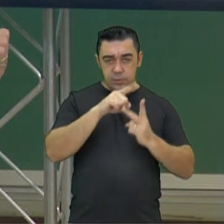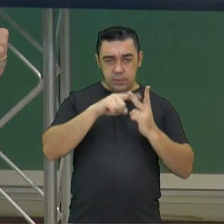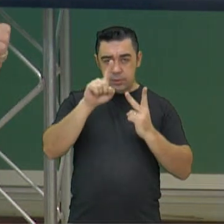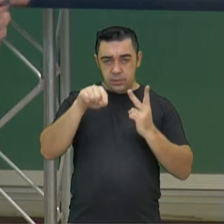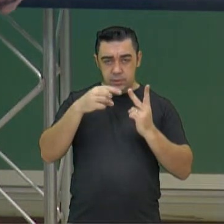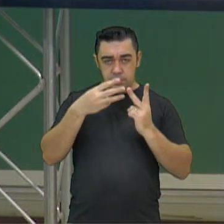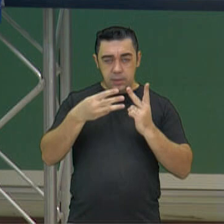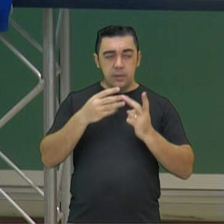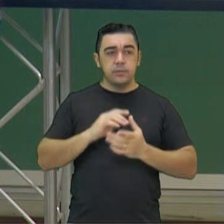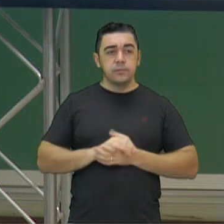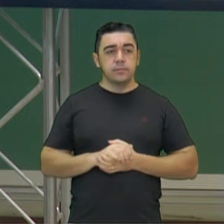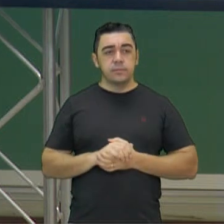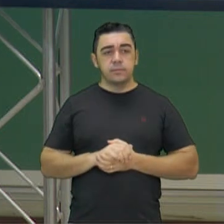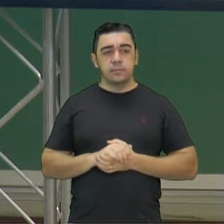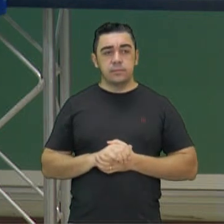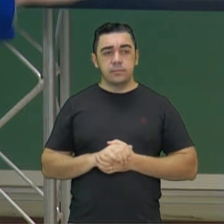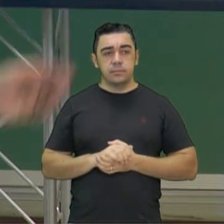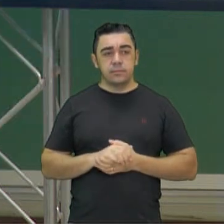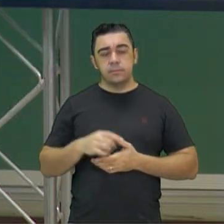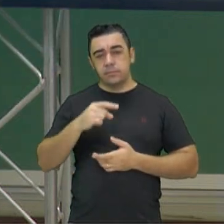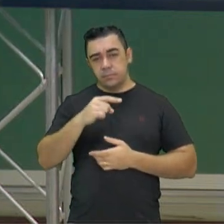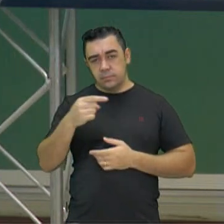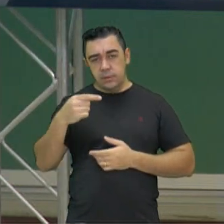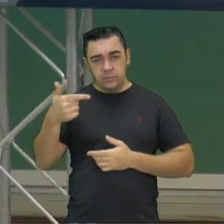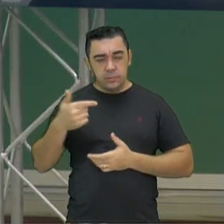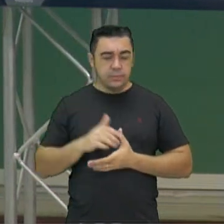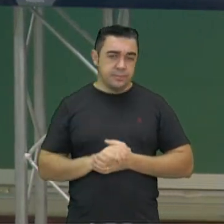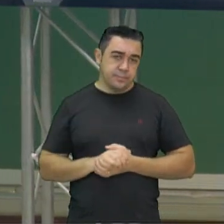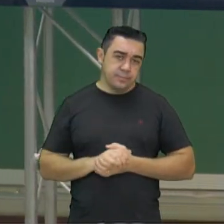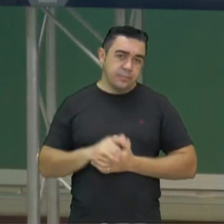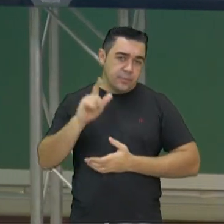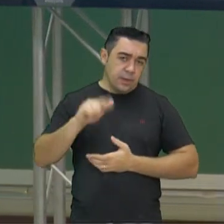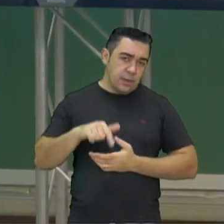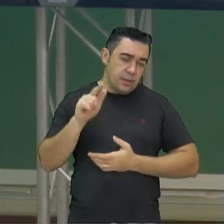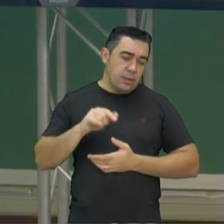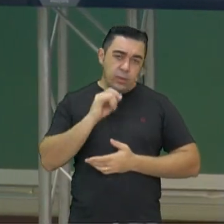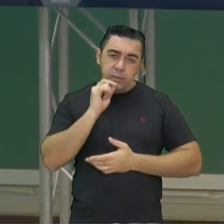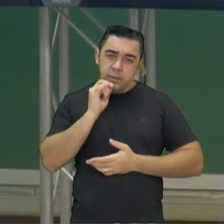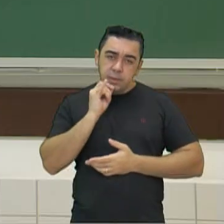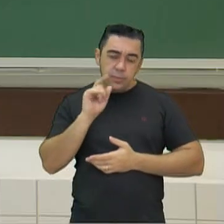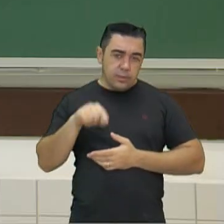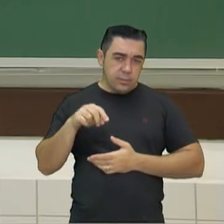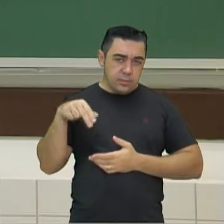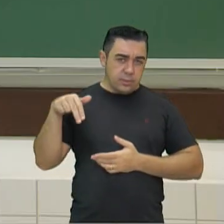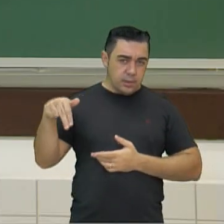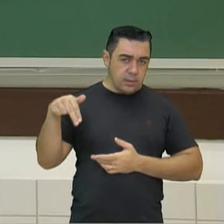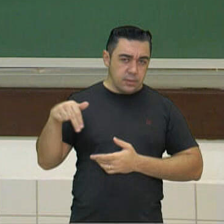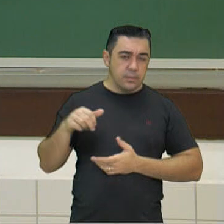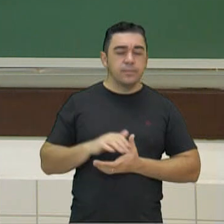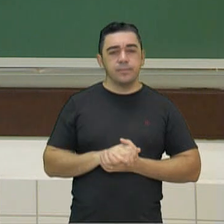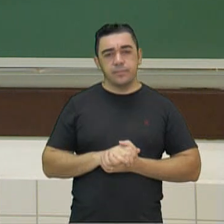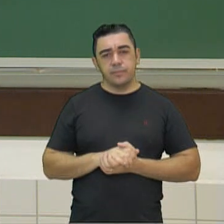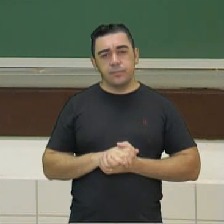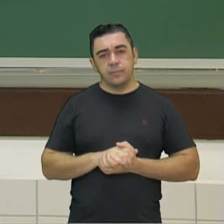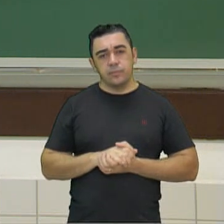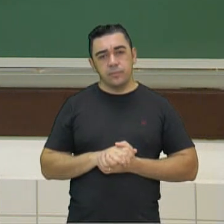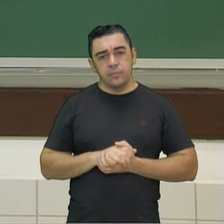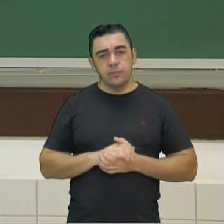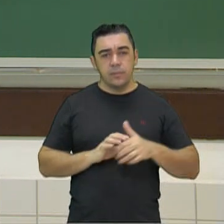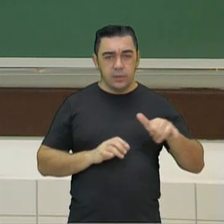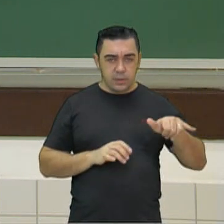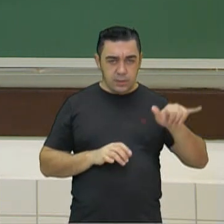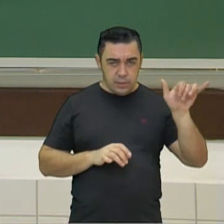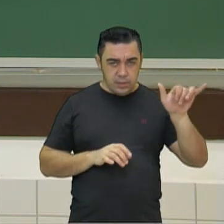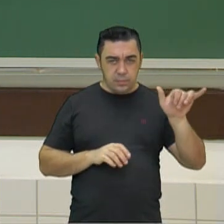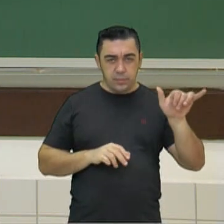Eu vou somar. Continuo repetindo o menos 2, que é o n. É o x, o y